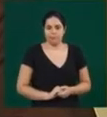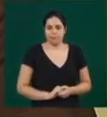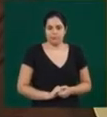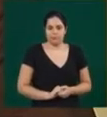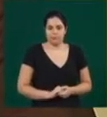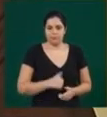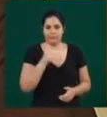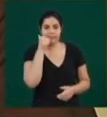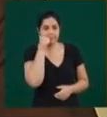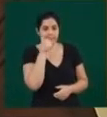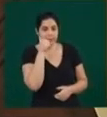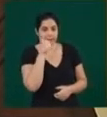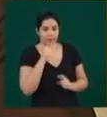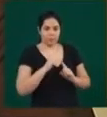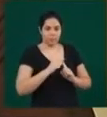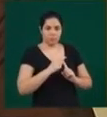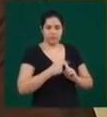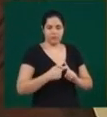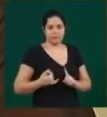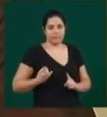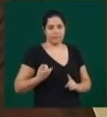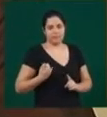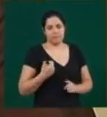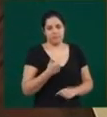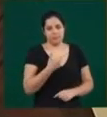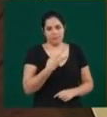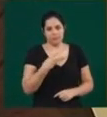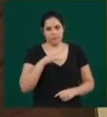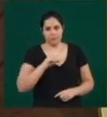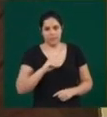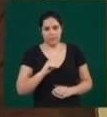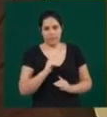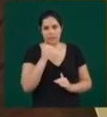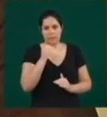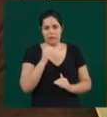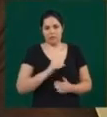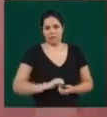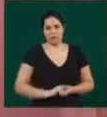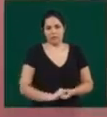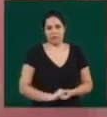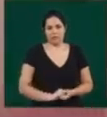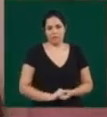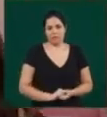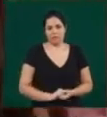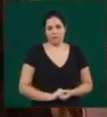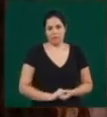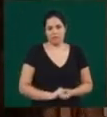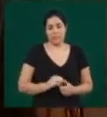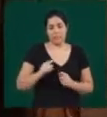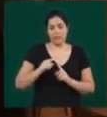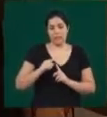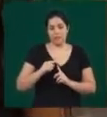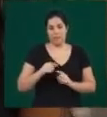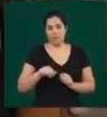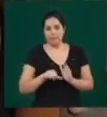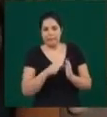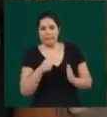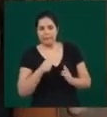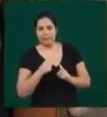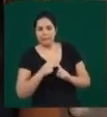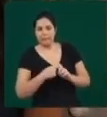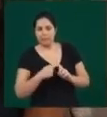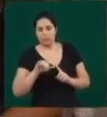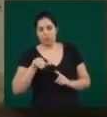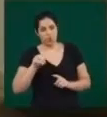As mulheres com gravidez acima de 40 anos, em torno de 5 vezes mais. Na gravidez da Andressa, a Joyce não